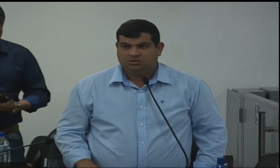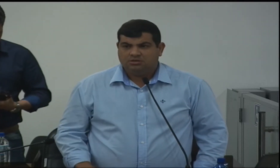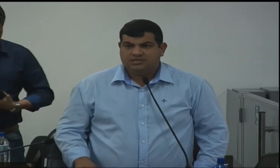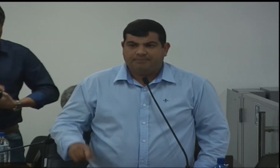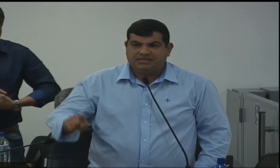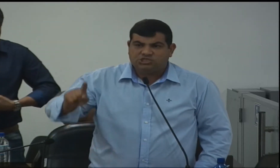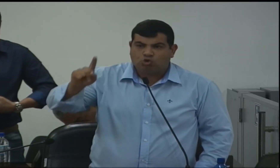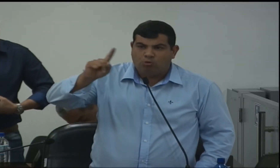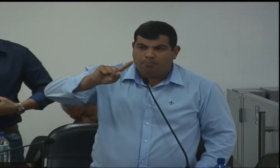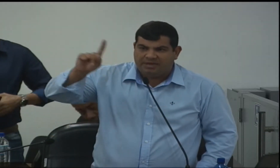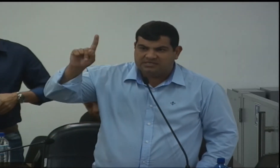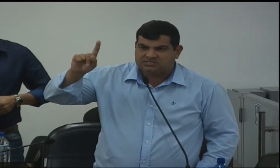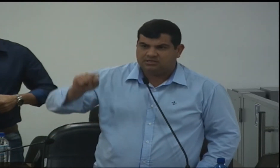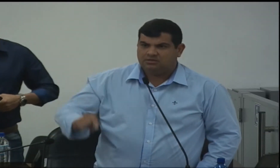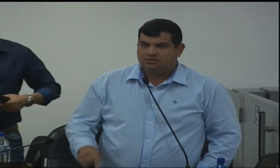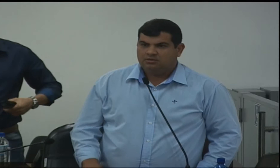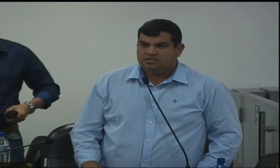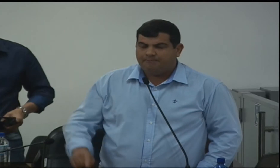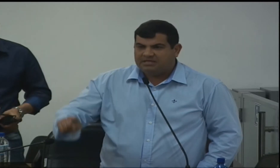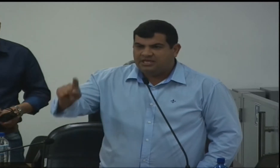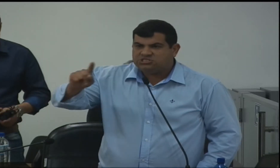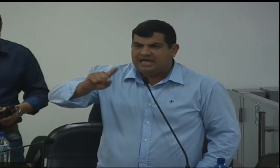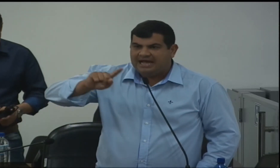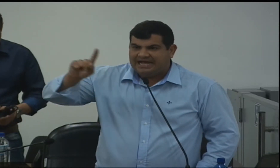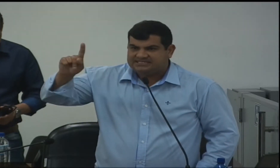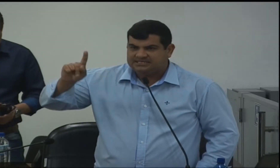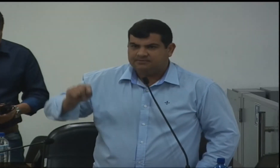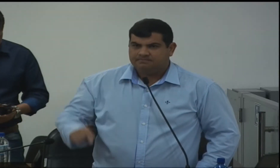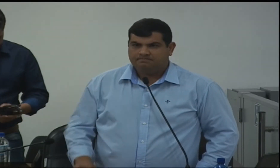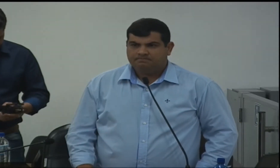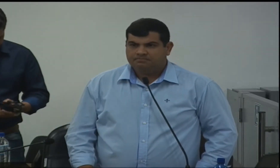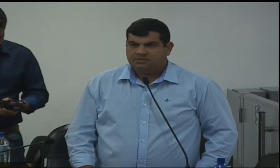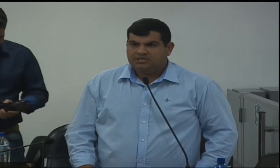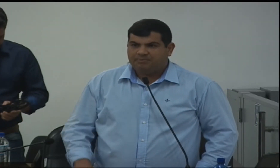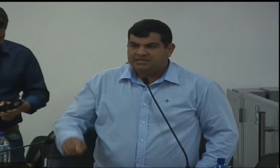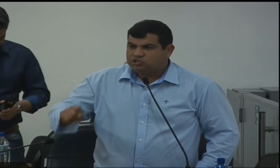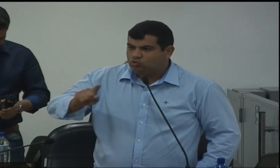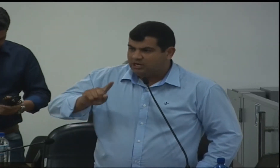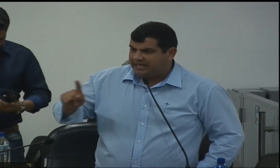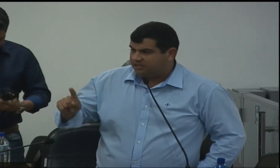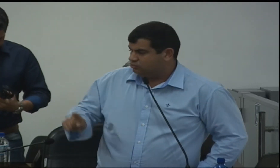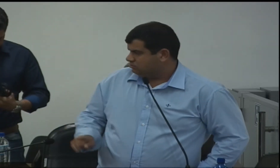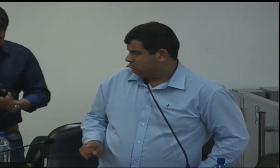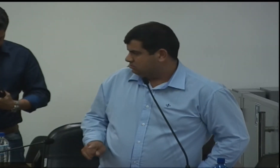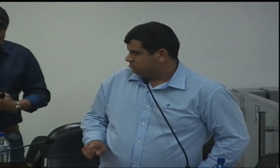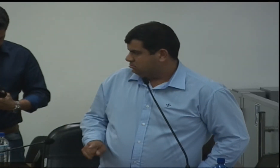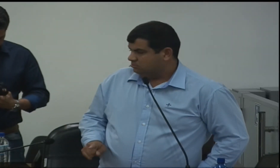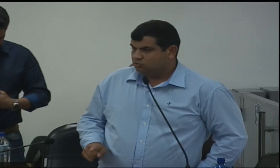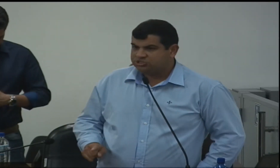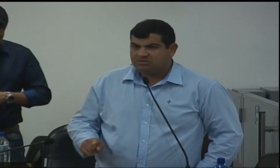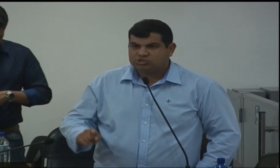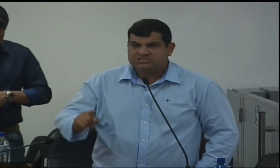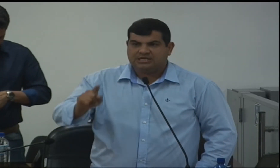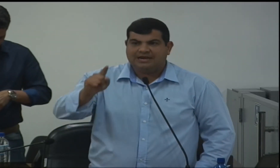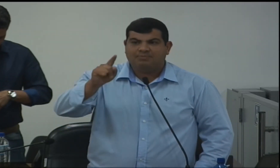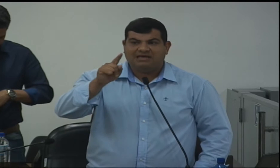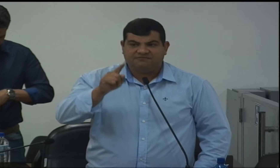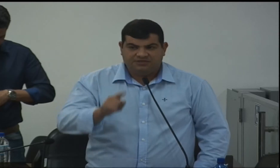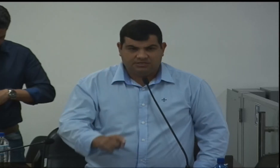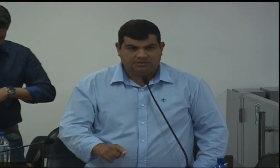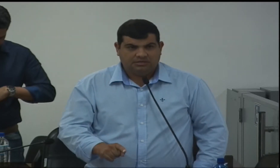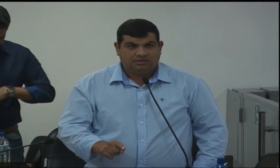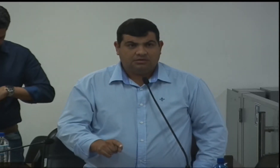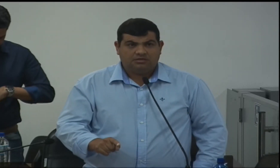seja, independente de como pensa, independente da raça, independente do credo, nós temos que zelar